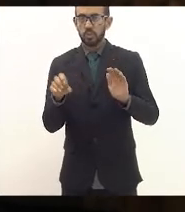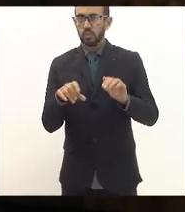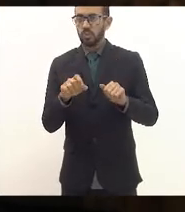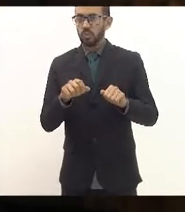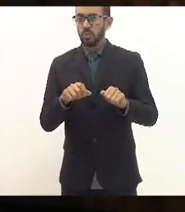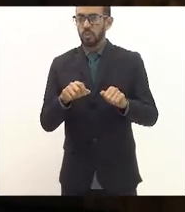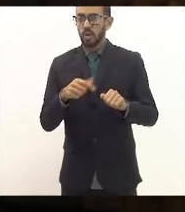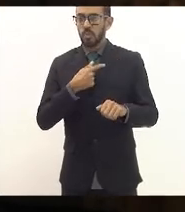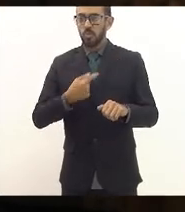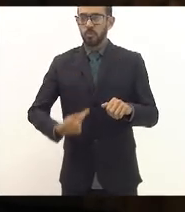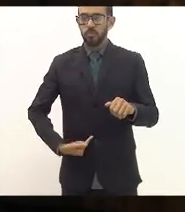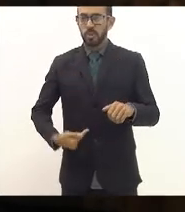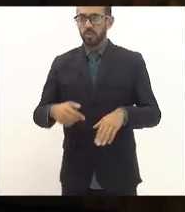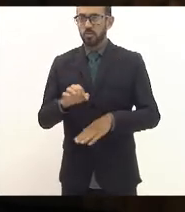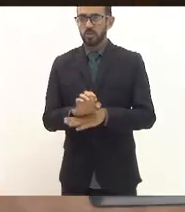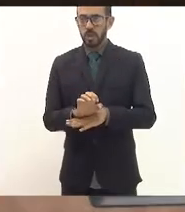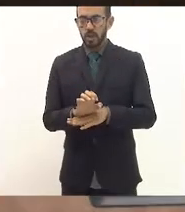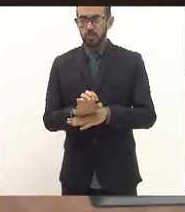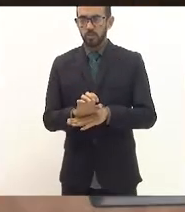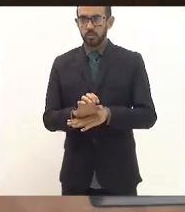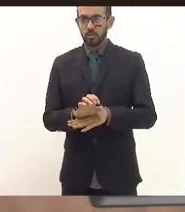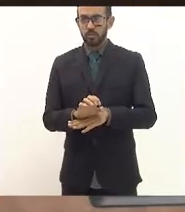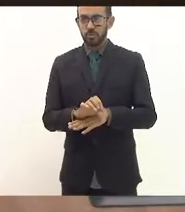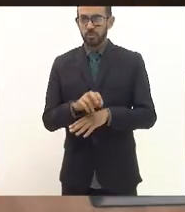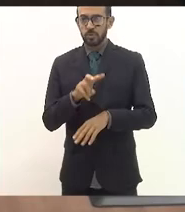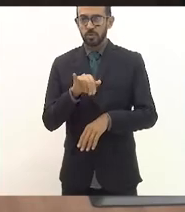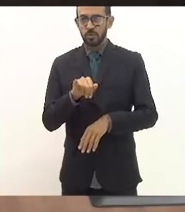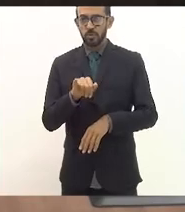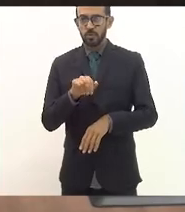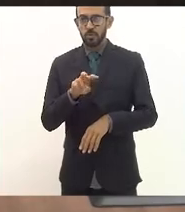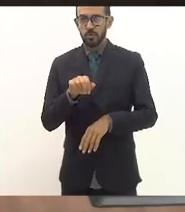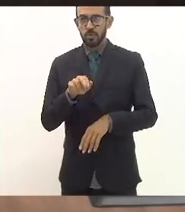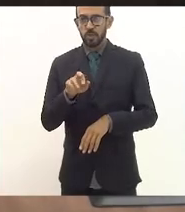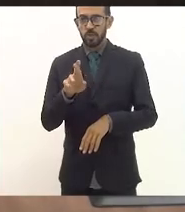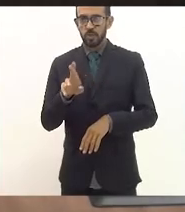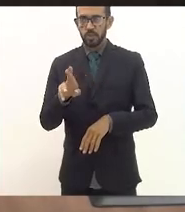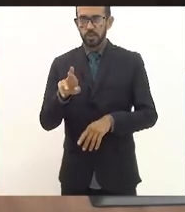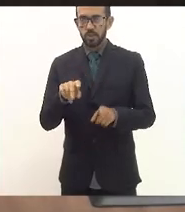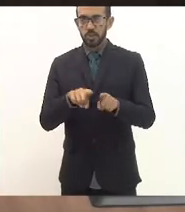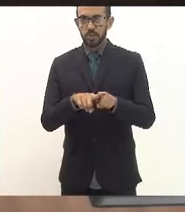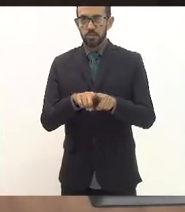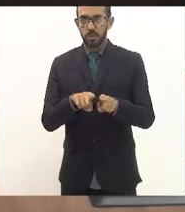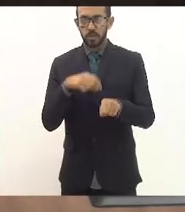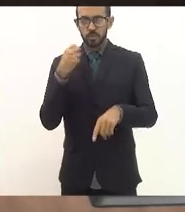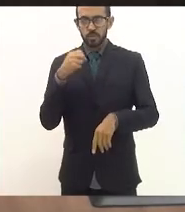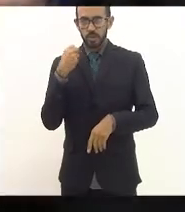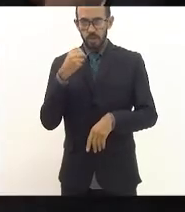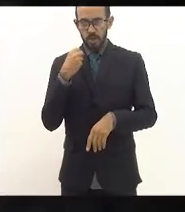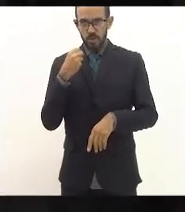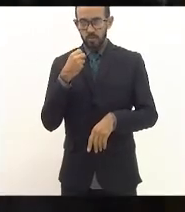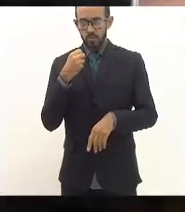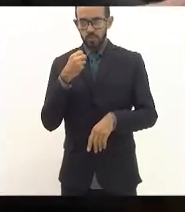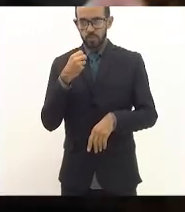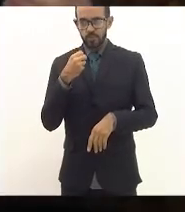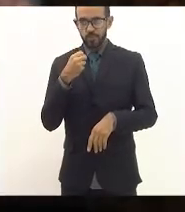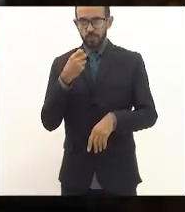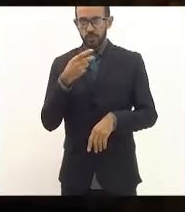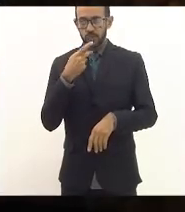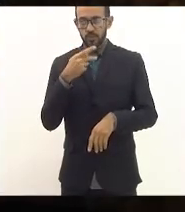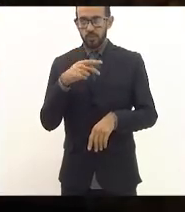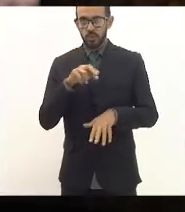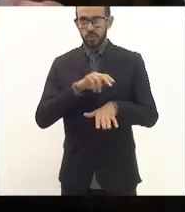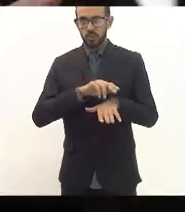do Estado e o nosso Ivanir para o Senado, que nos honra muito, Ivanir. Mas falar na Universidade do